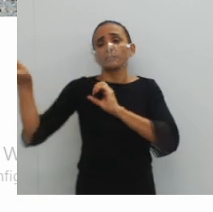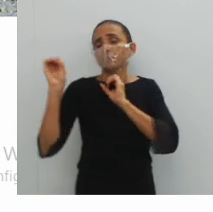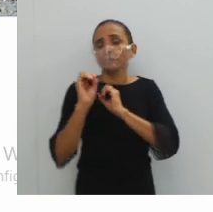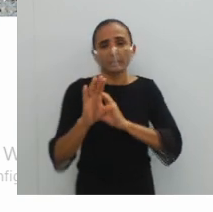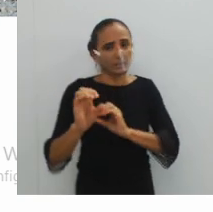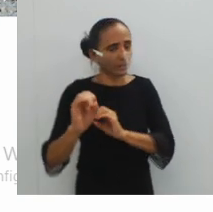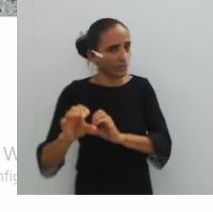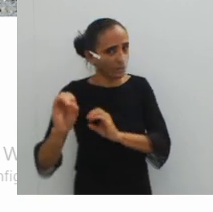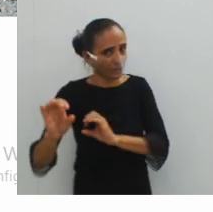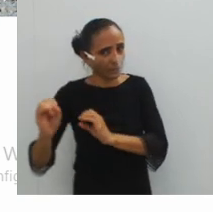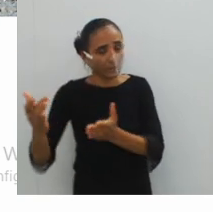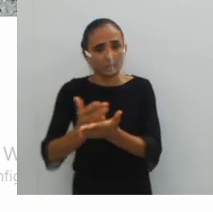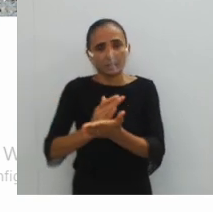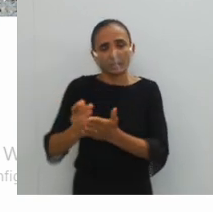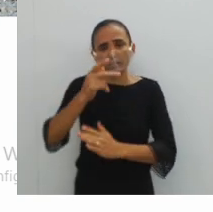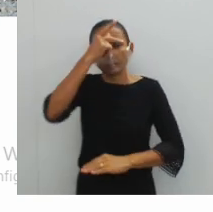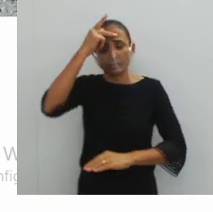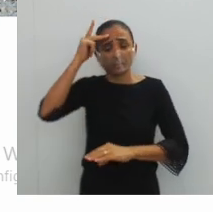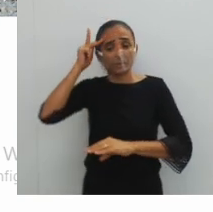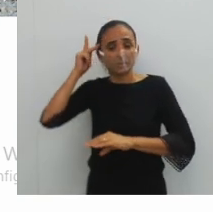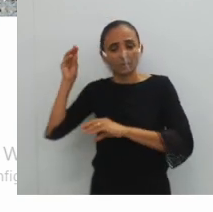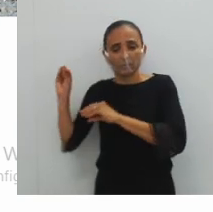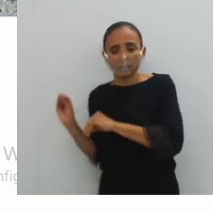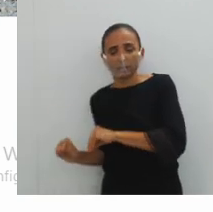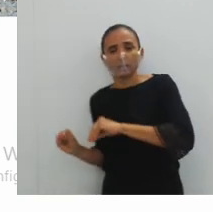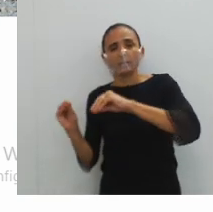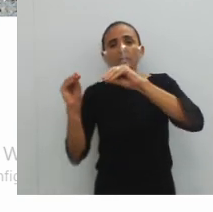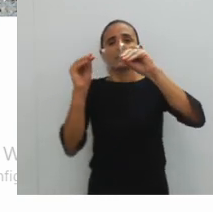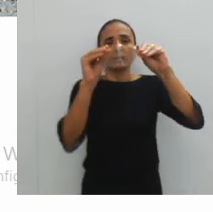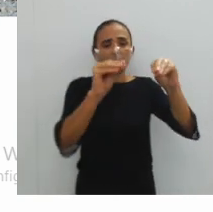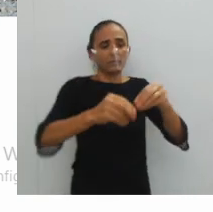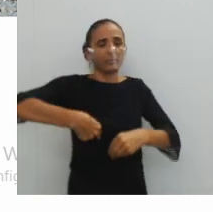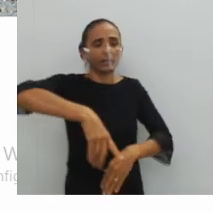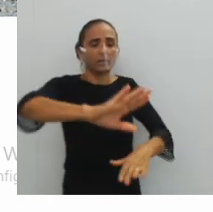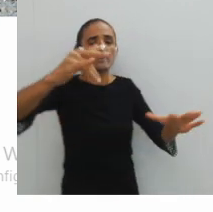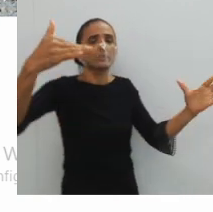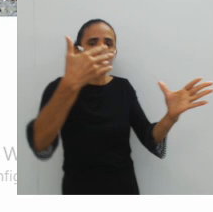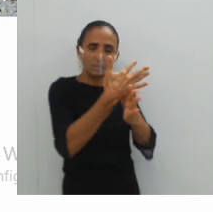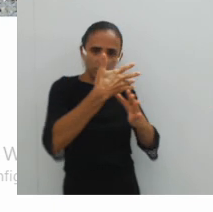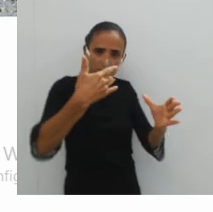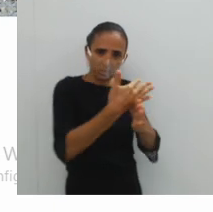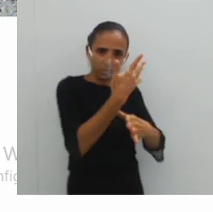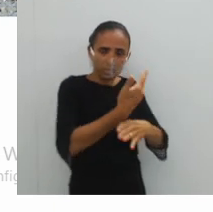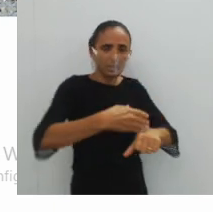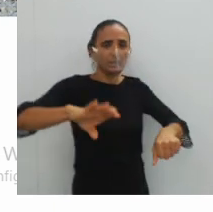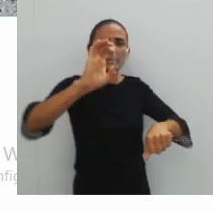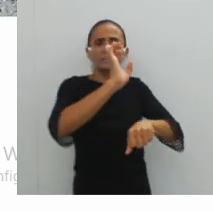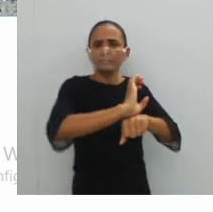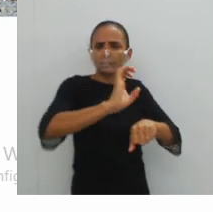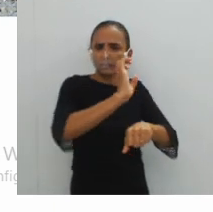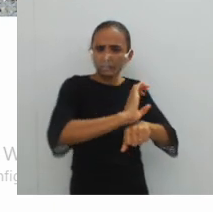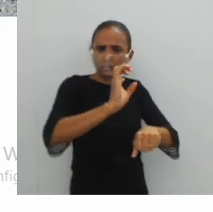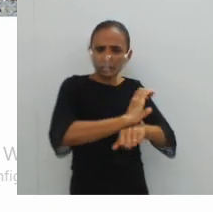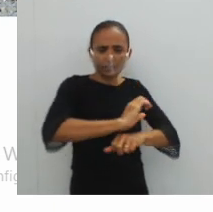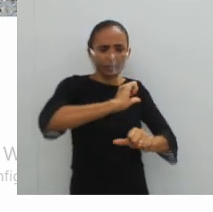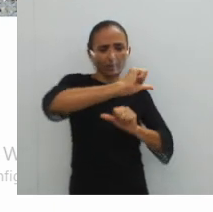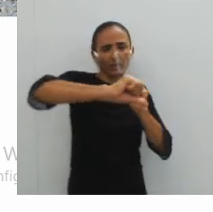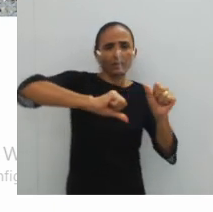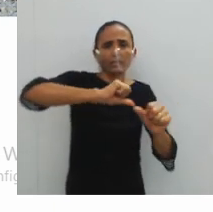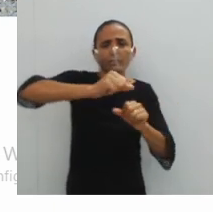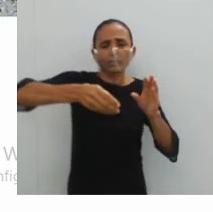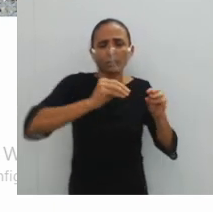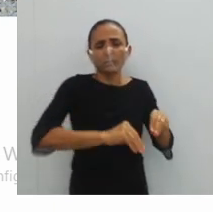educacionais, as pessoas que vão lá, que migram, trocam de cidade, trocam de estado, trocam de país em